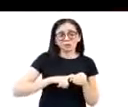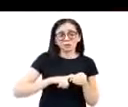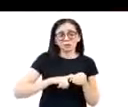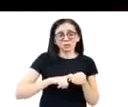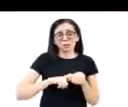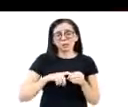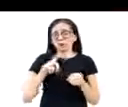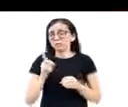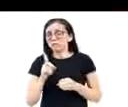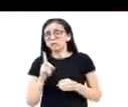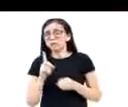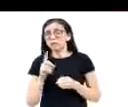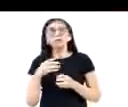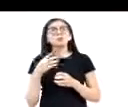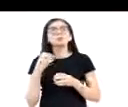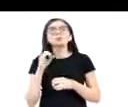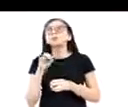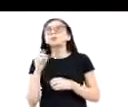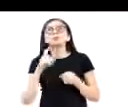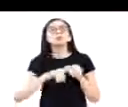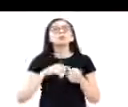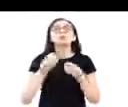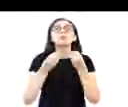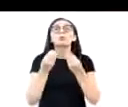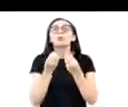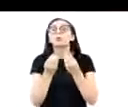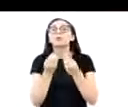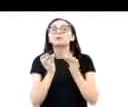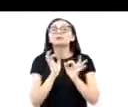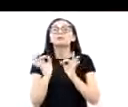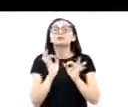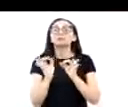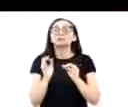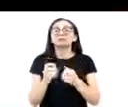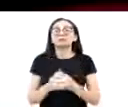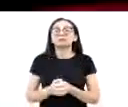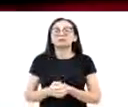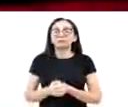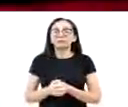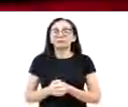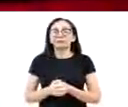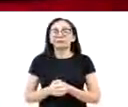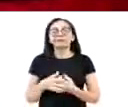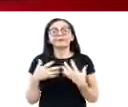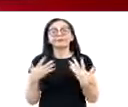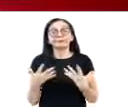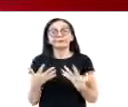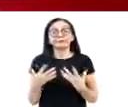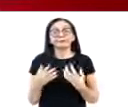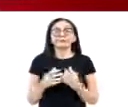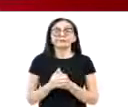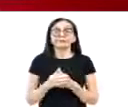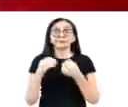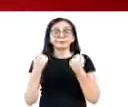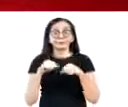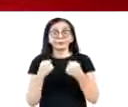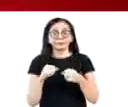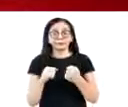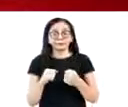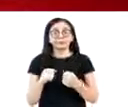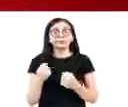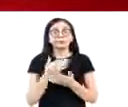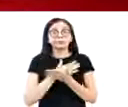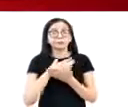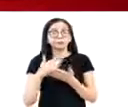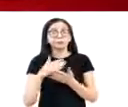vamos buscando diversas possibilidades. Primeiro, um atendimento assistencial aos profissionais